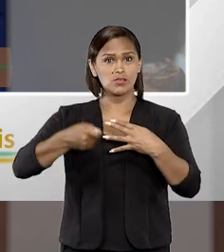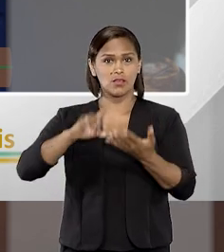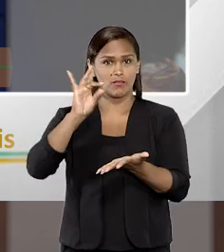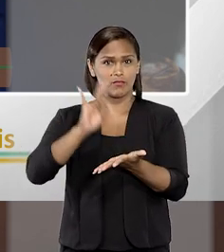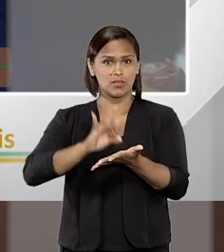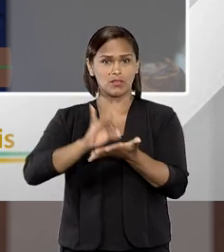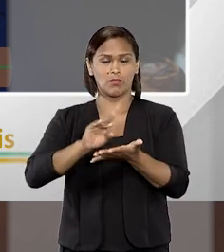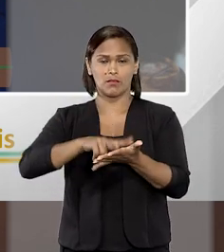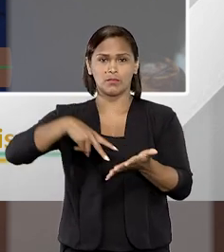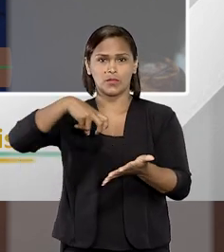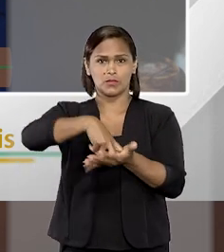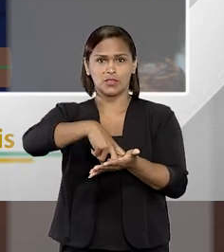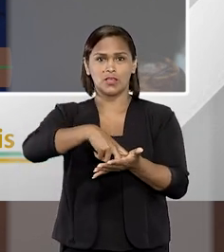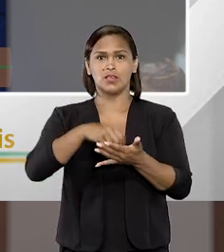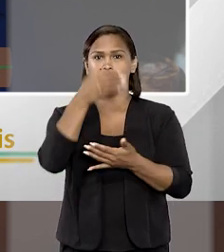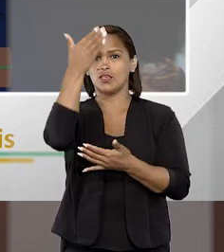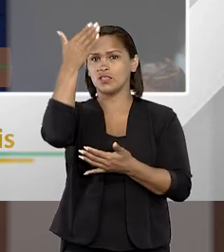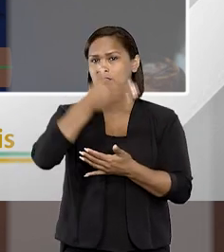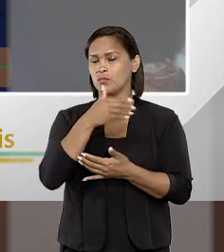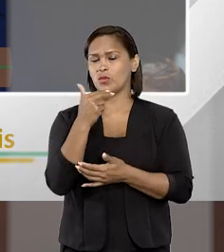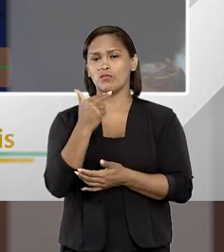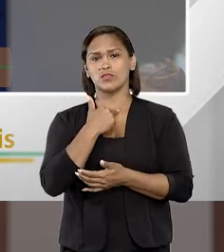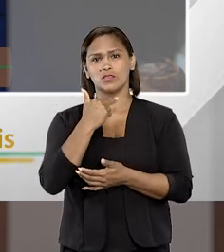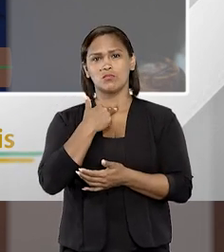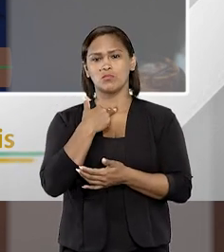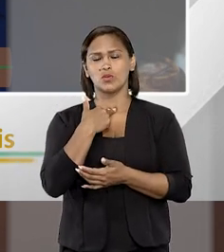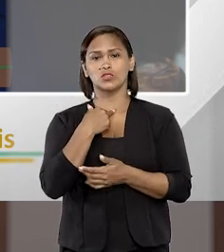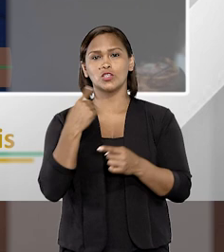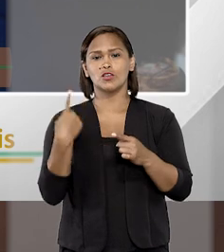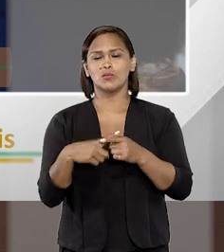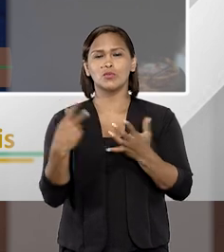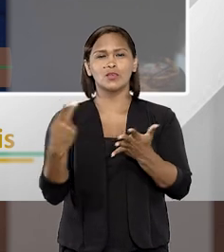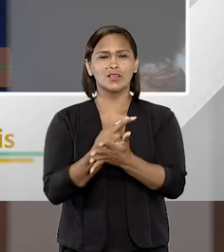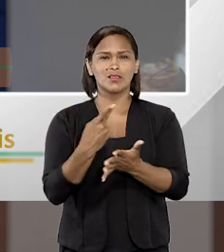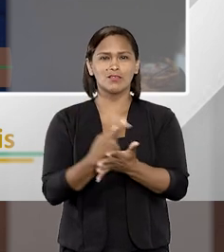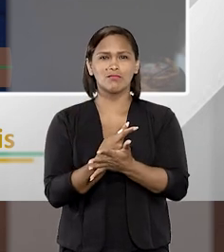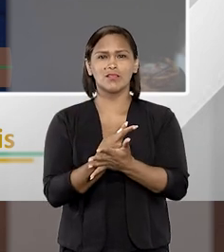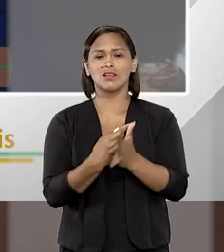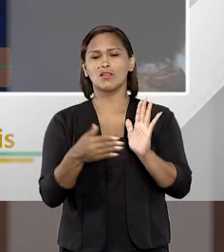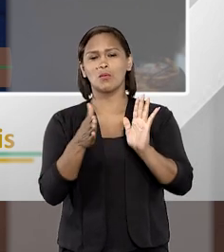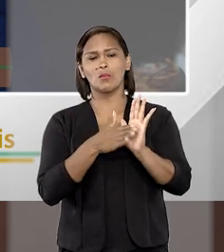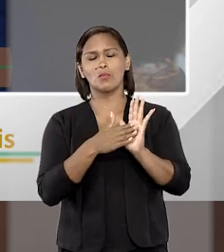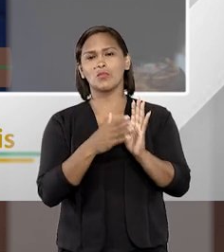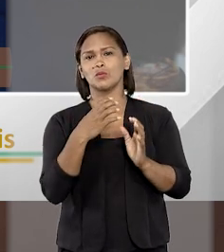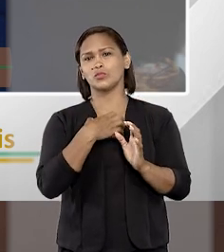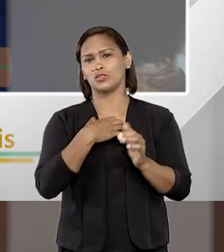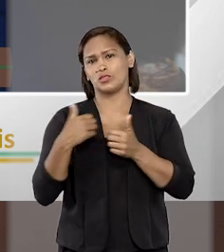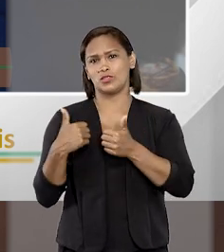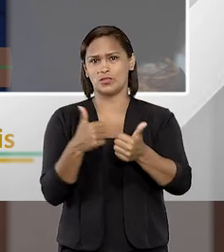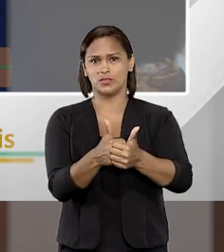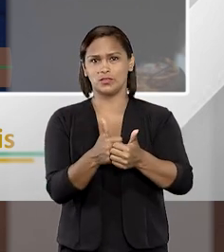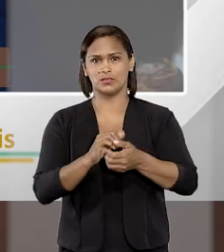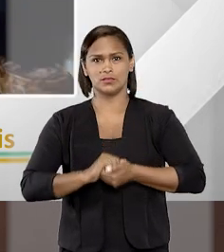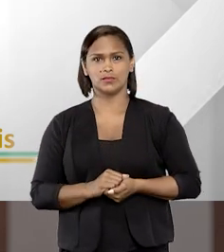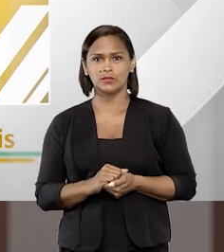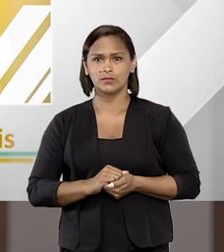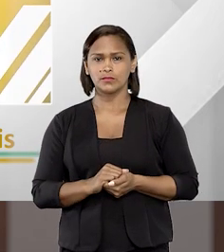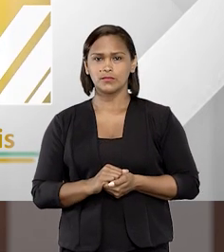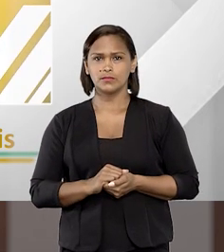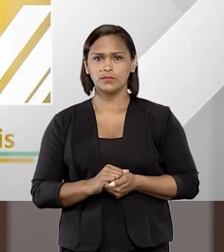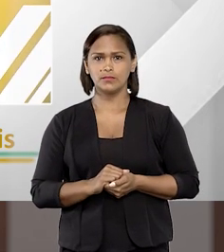para condenar e essa prova não pode trazer a certeza porque ela é falha na sua própria maneira de se produzir